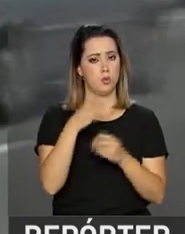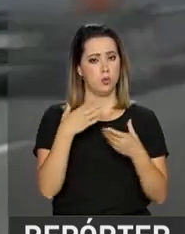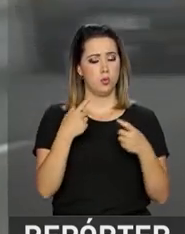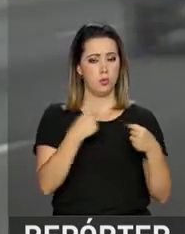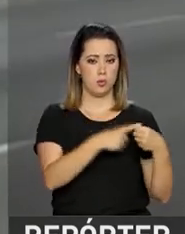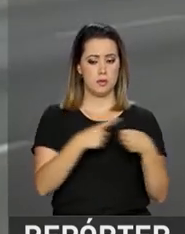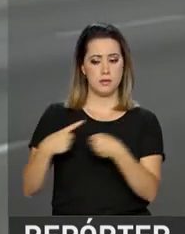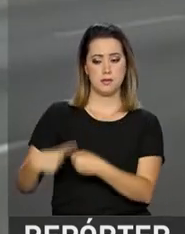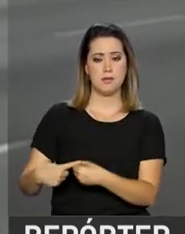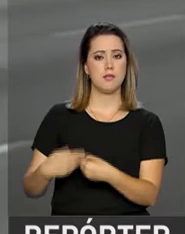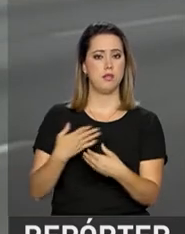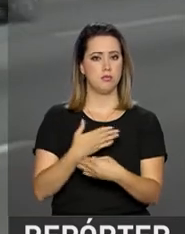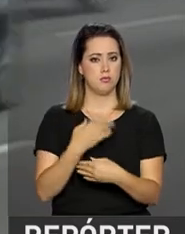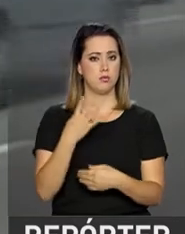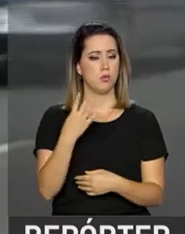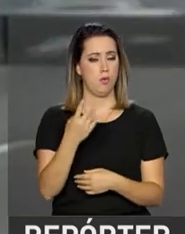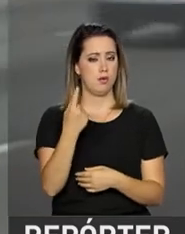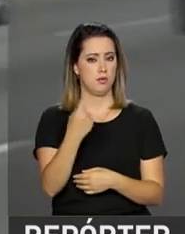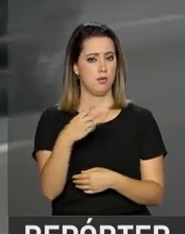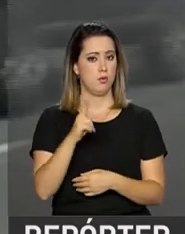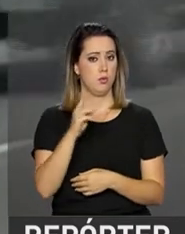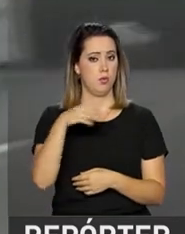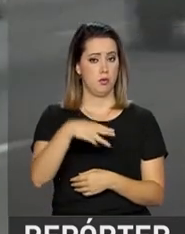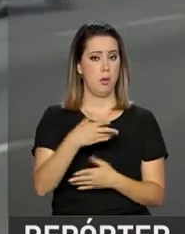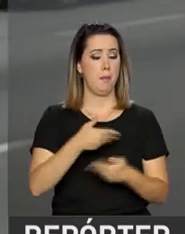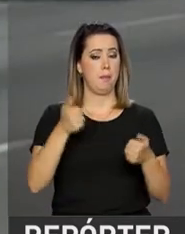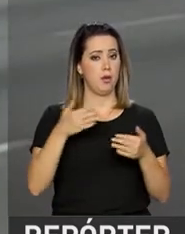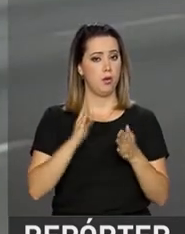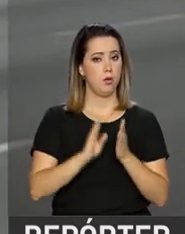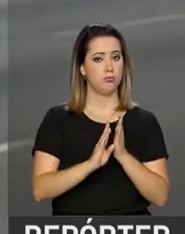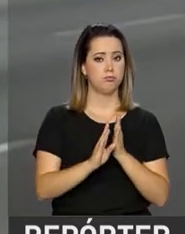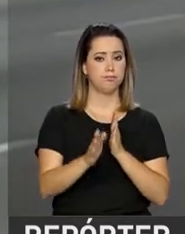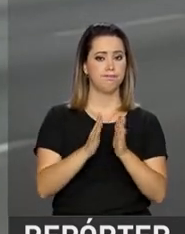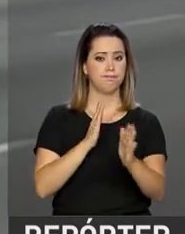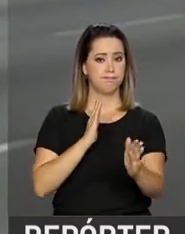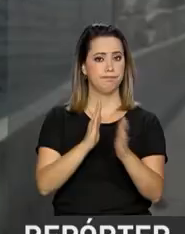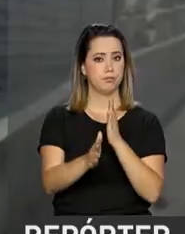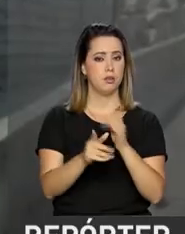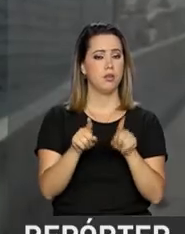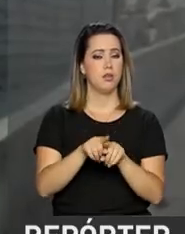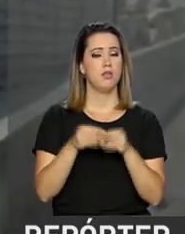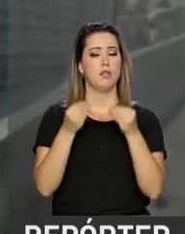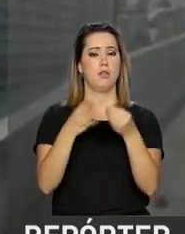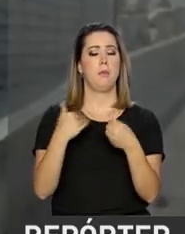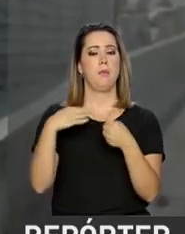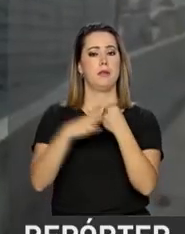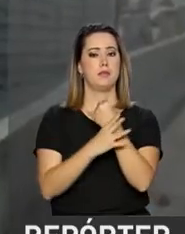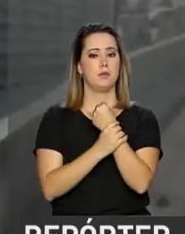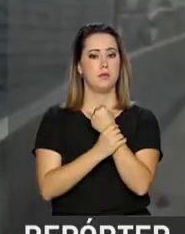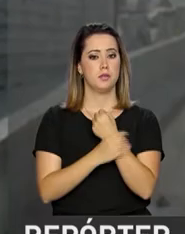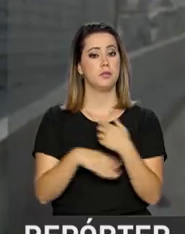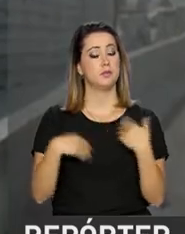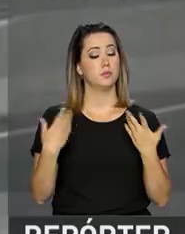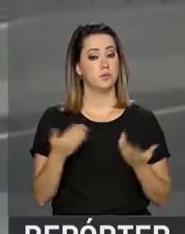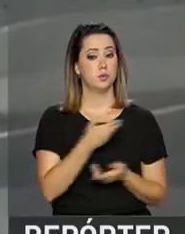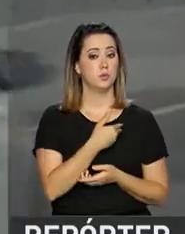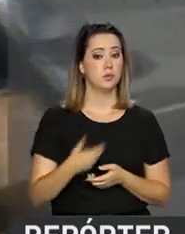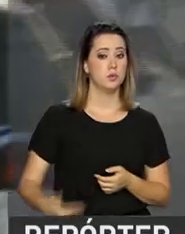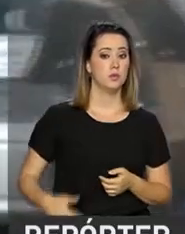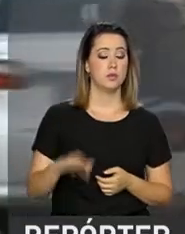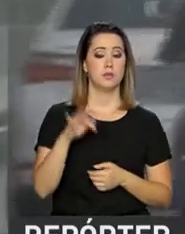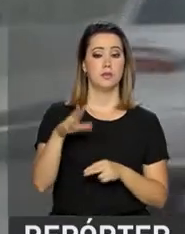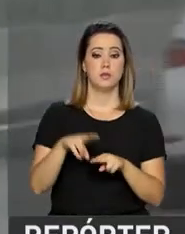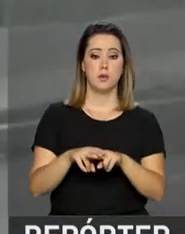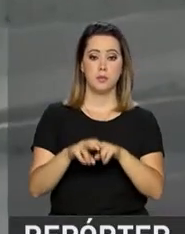melhorar o tráfego na região, a ideia é trazer mais segurança aos usuários. E as ações do governo federal pela segurança do